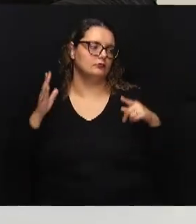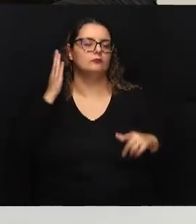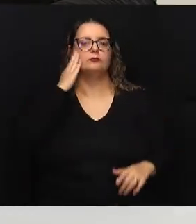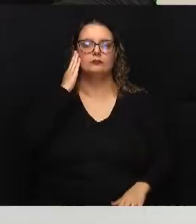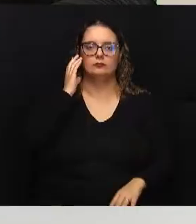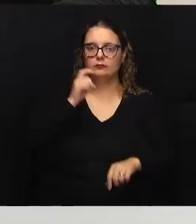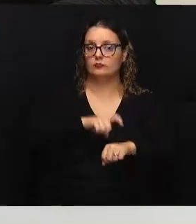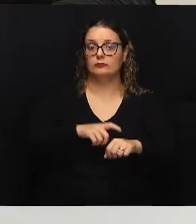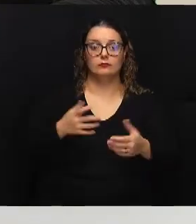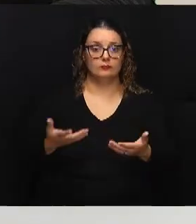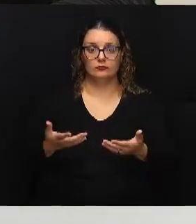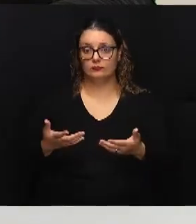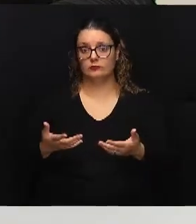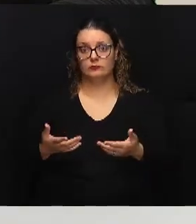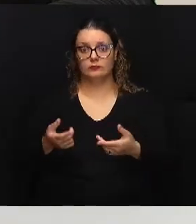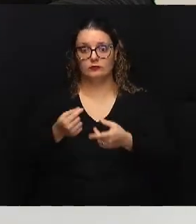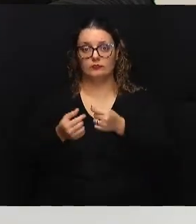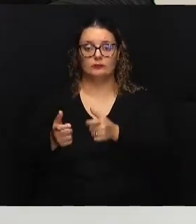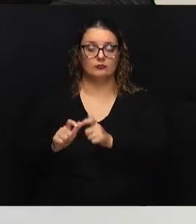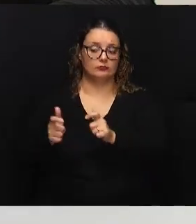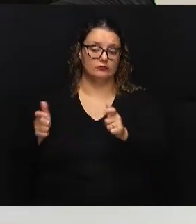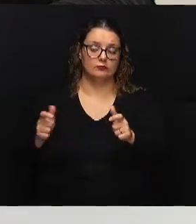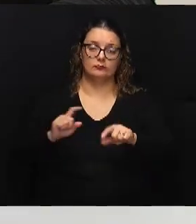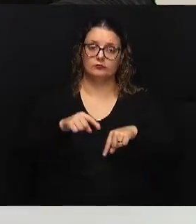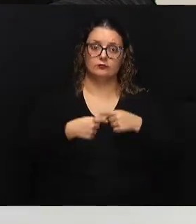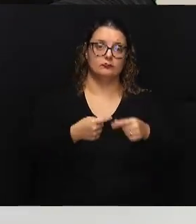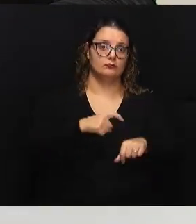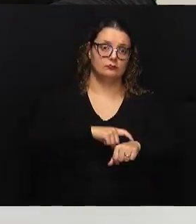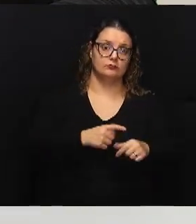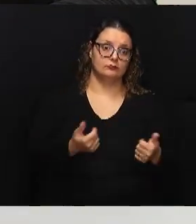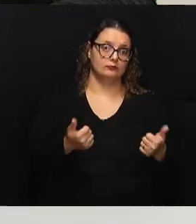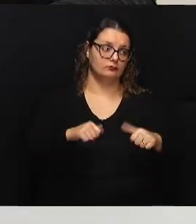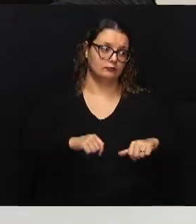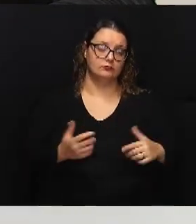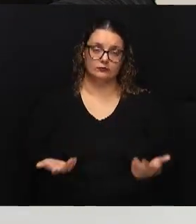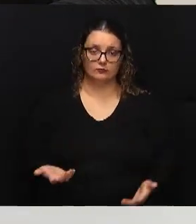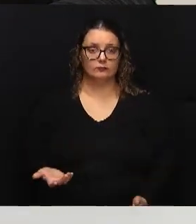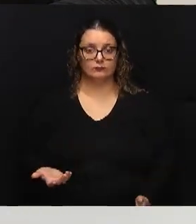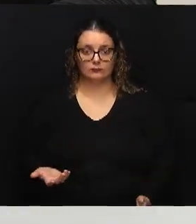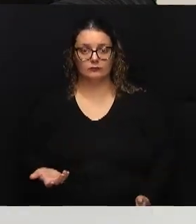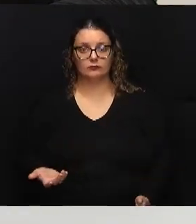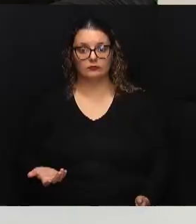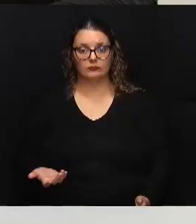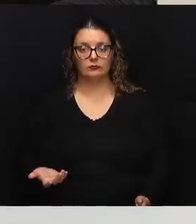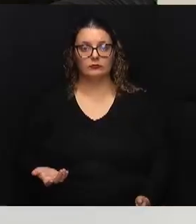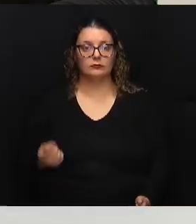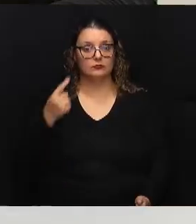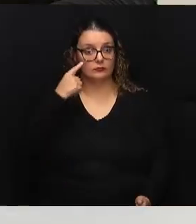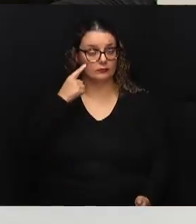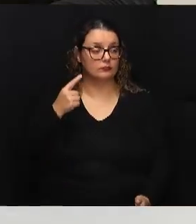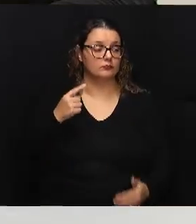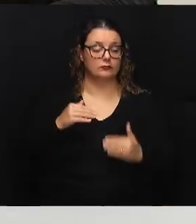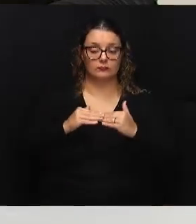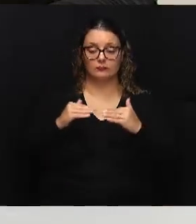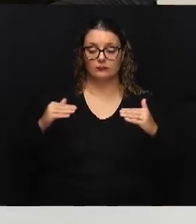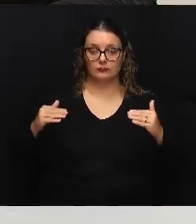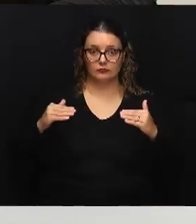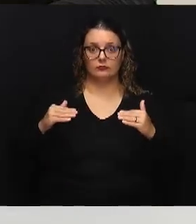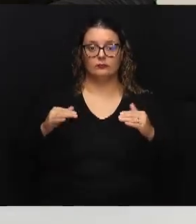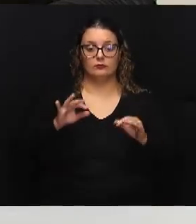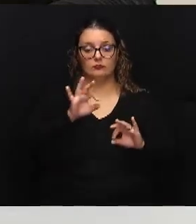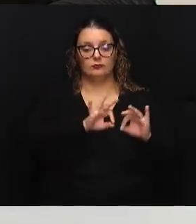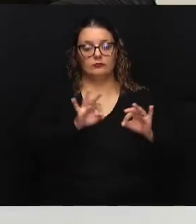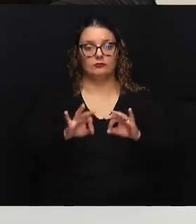em que a receita cresce mais e outros que ele vai ficar abaixo. Então o ideal é você tentar sempre normalizar, tentar organizar